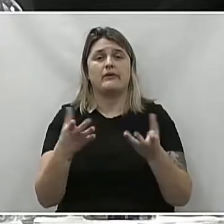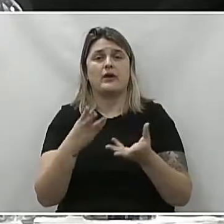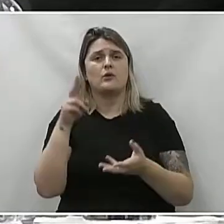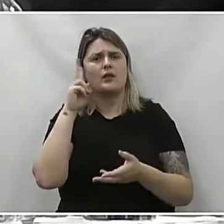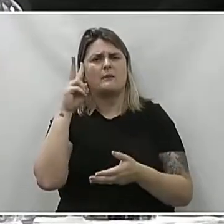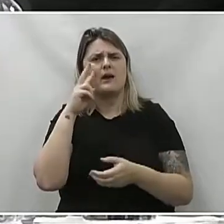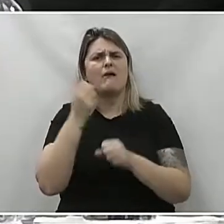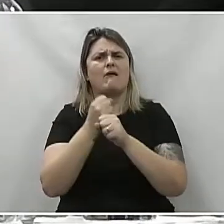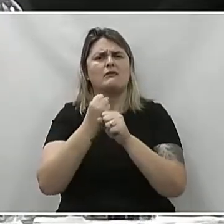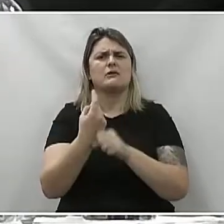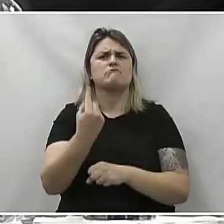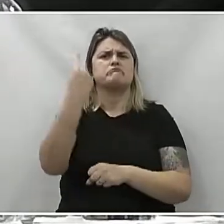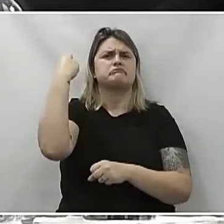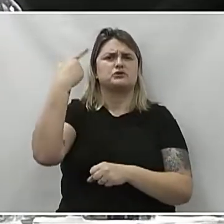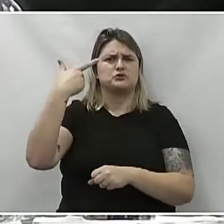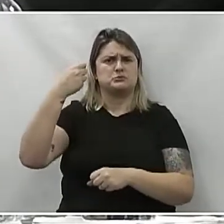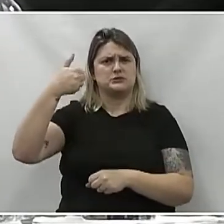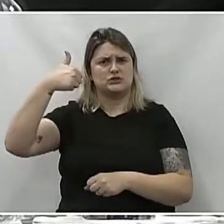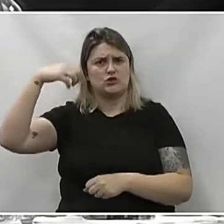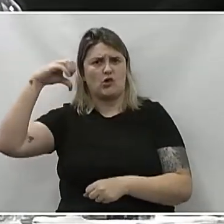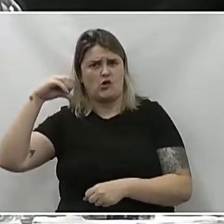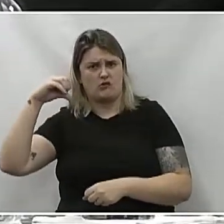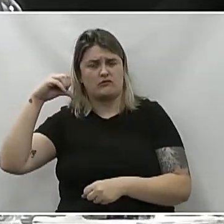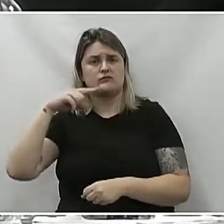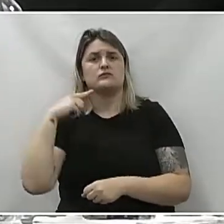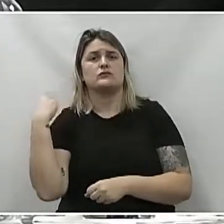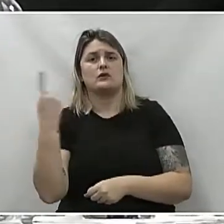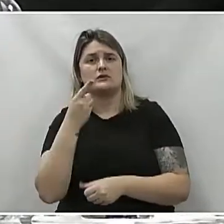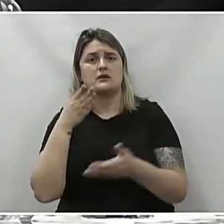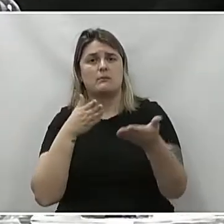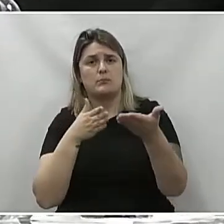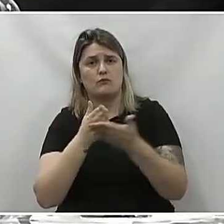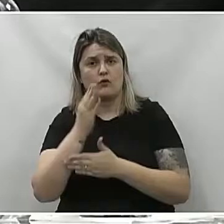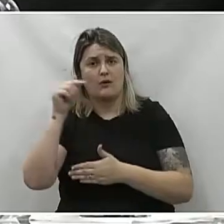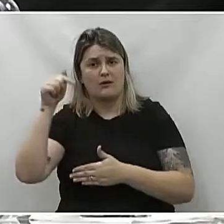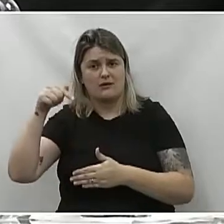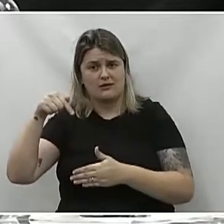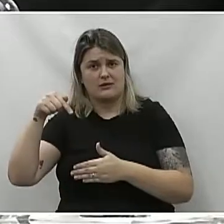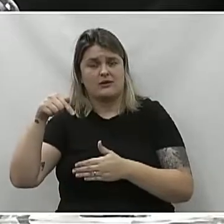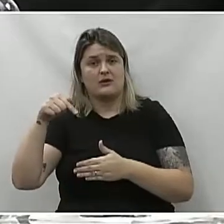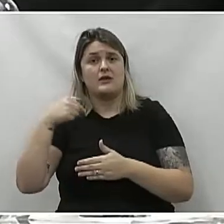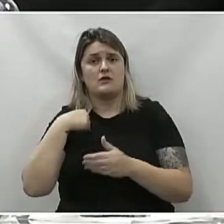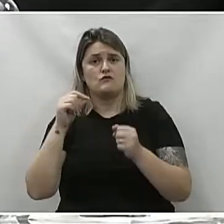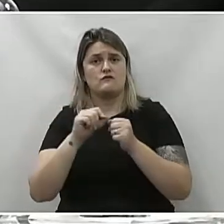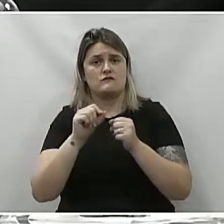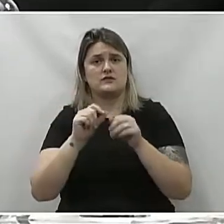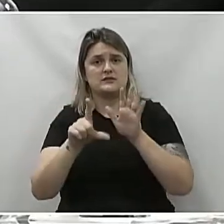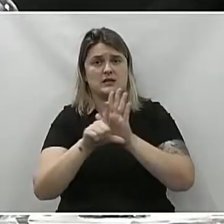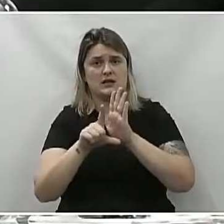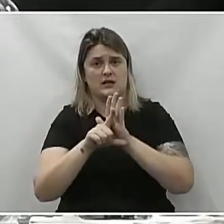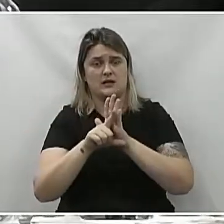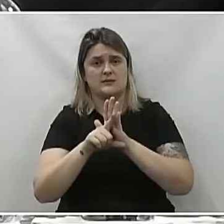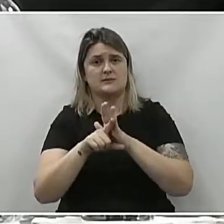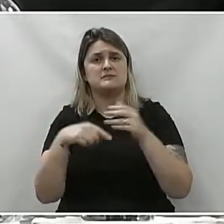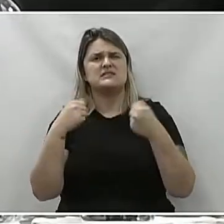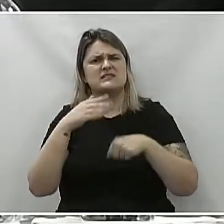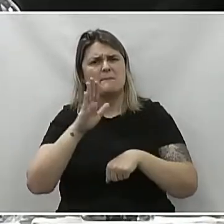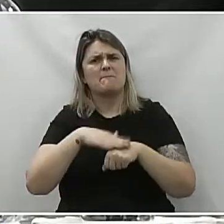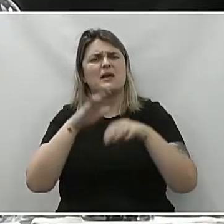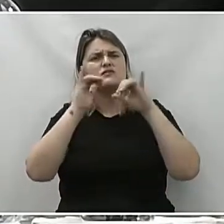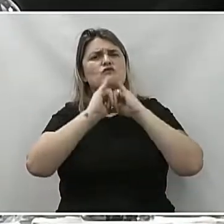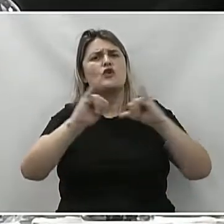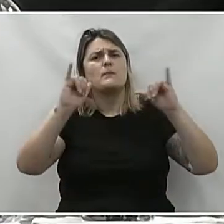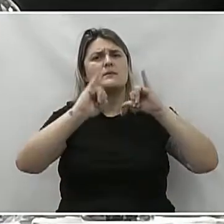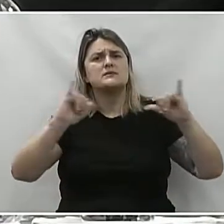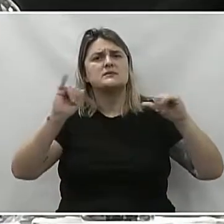nós, em 2019, nós aprovamos aqui nessa Câmara uma lei minha que dava mais publicidade